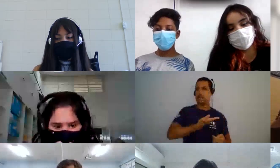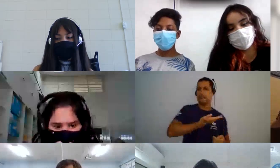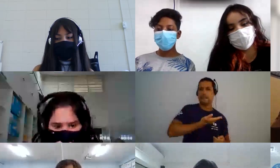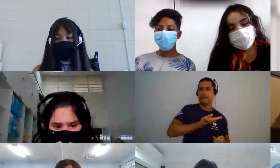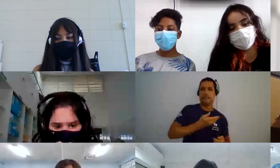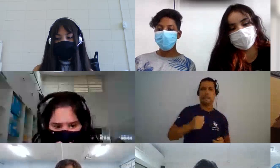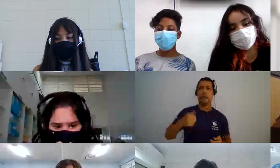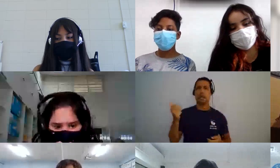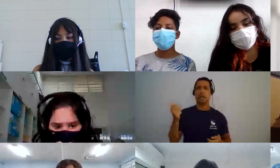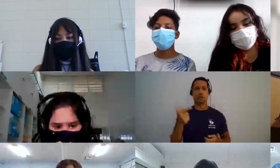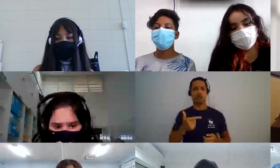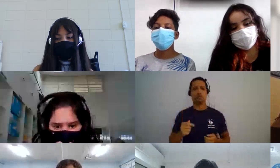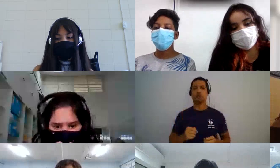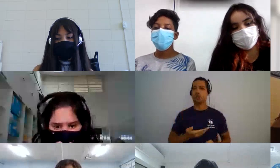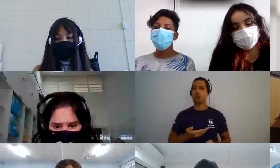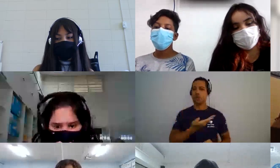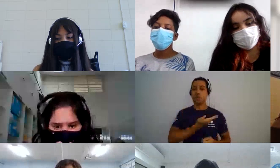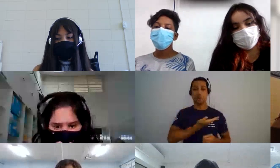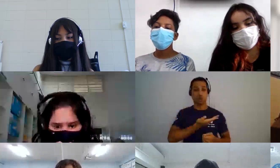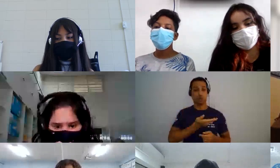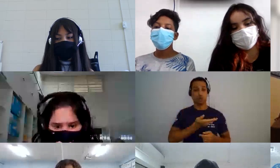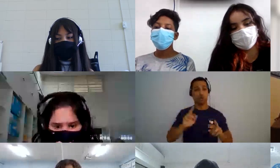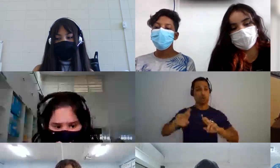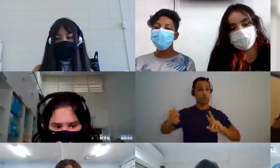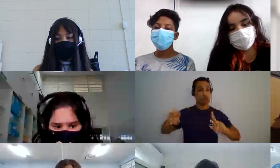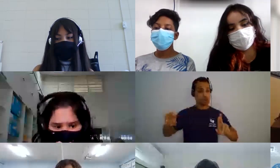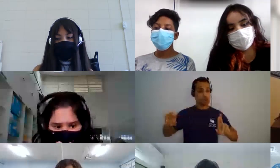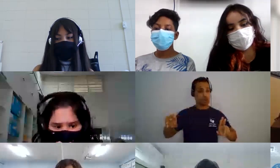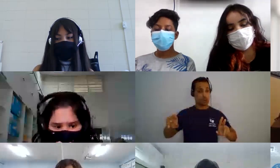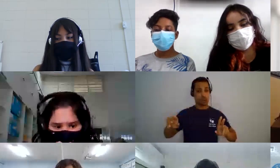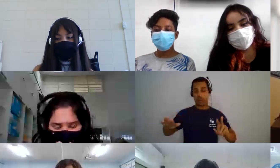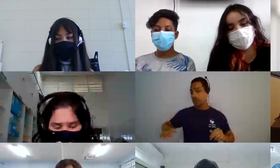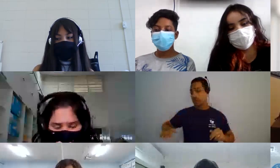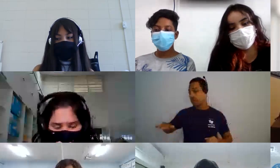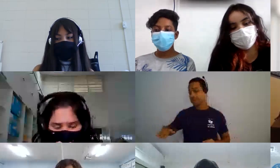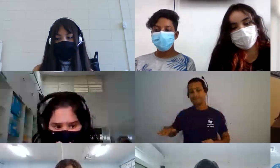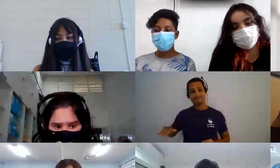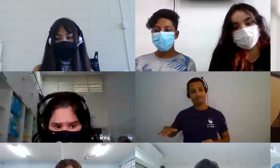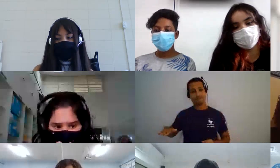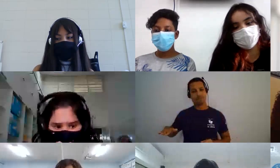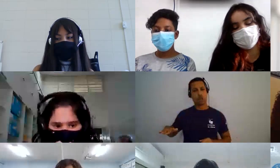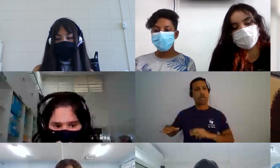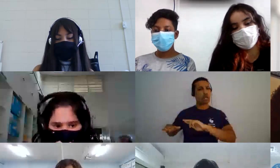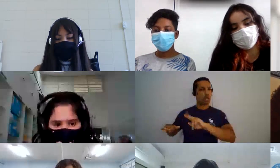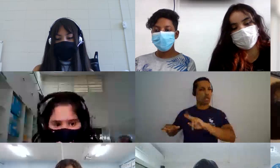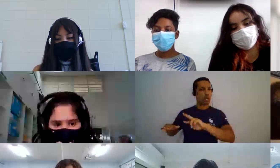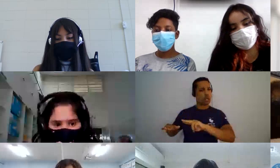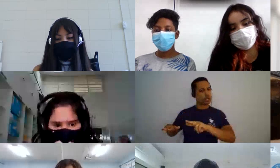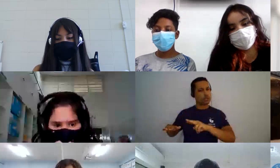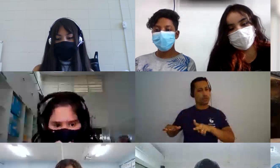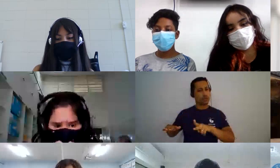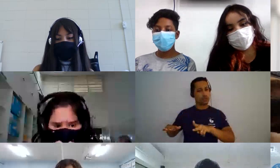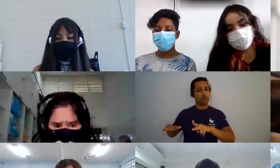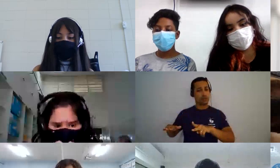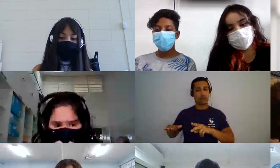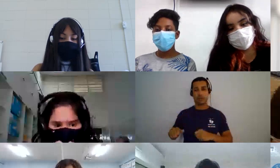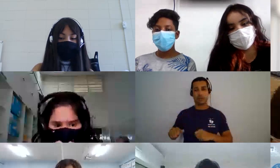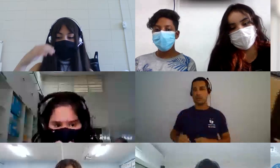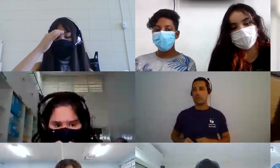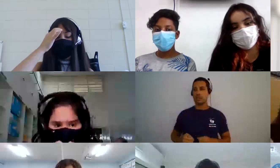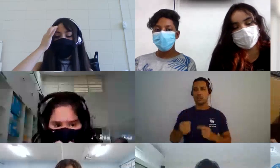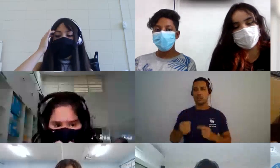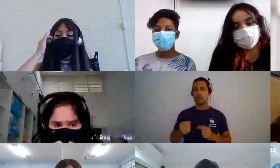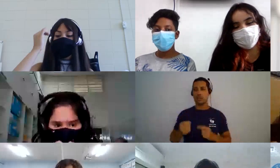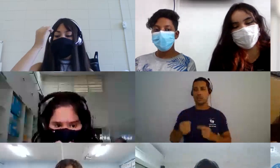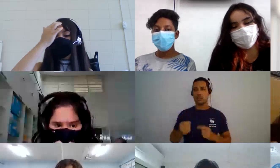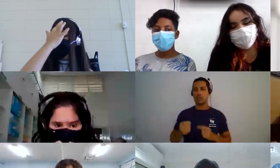vocês fazem relações de amizade muito diferentes de criança. Criança, na hora H, ele vira de costas e larga o melhor